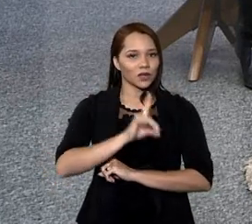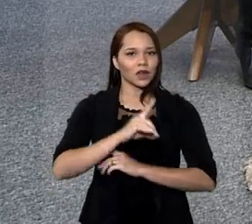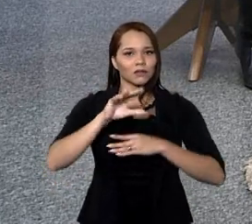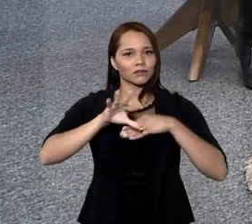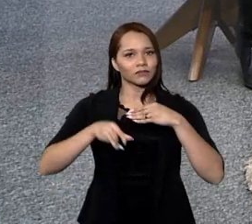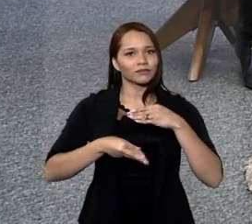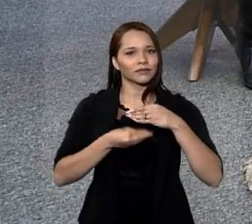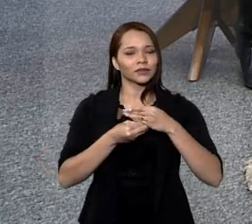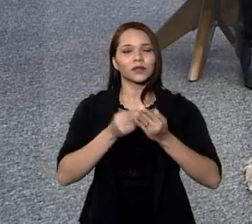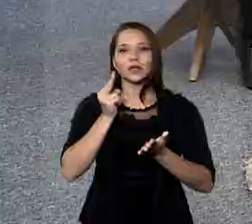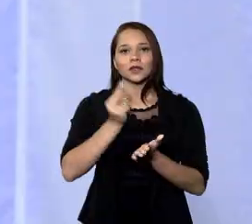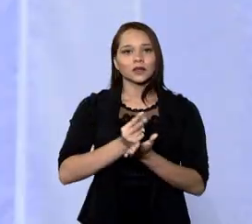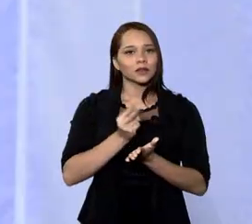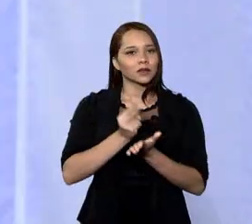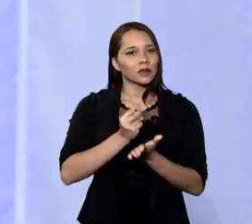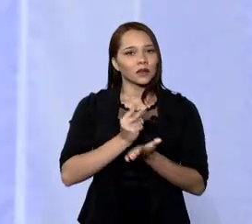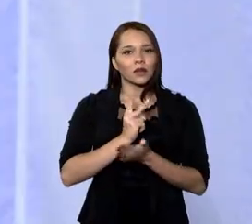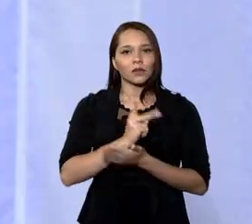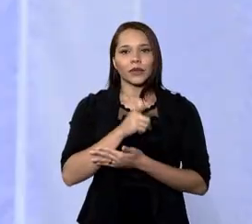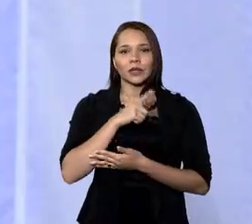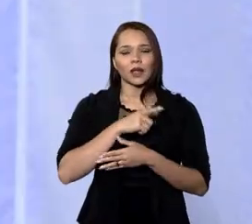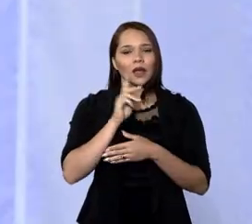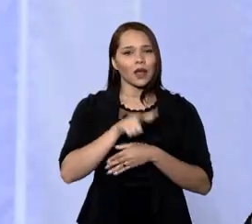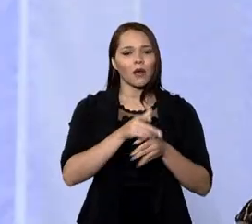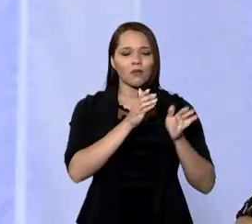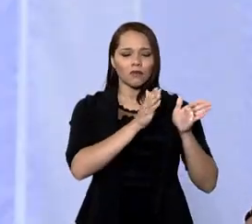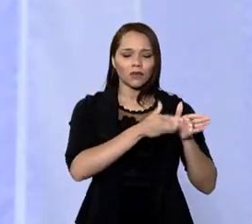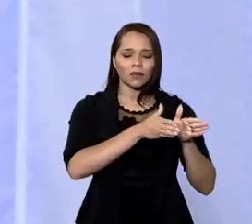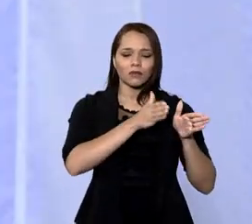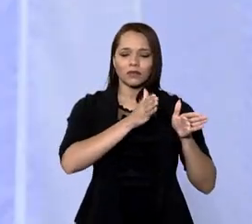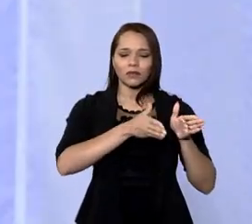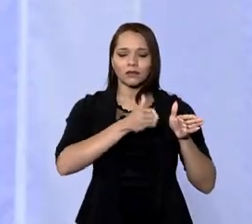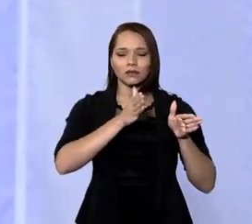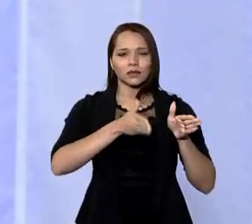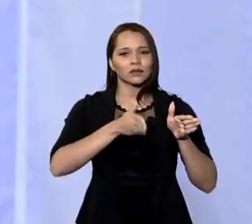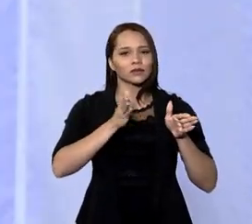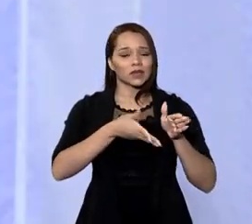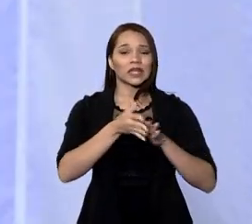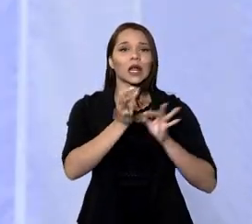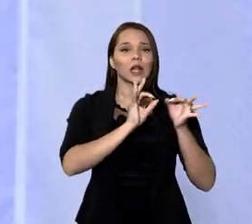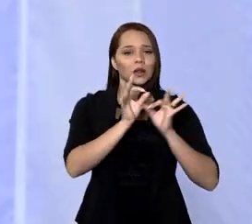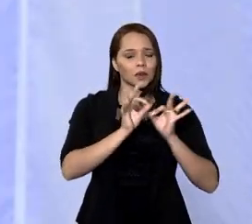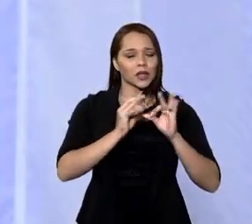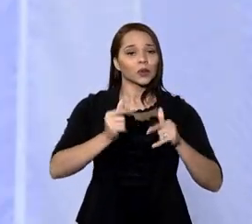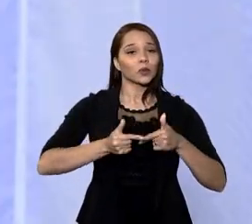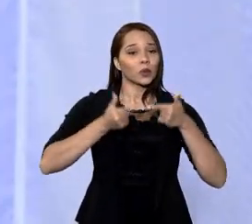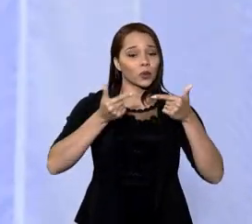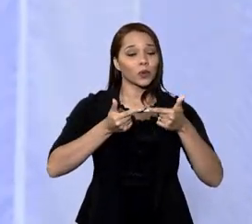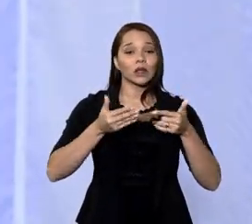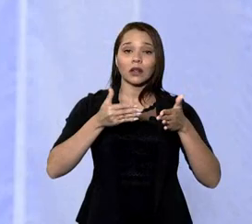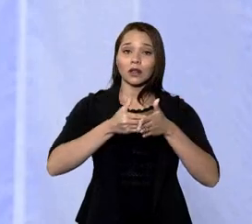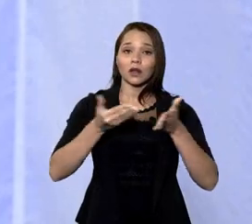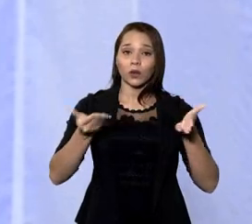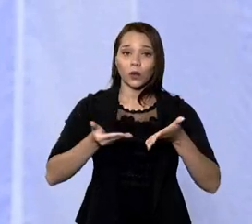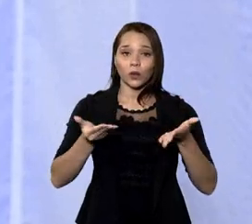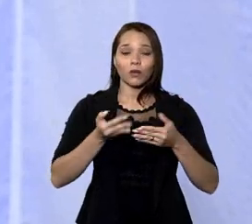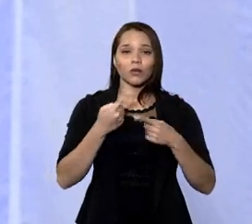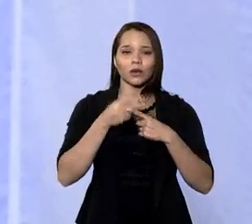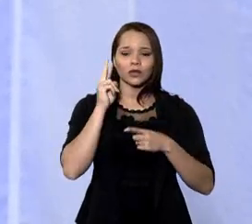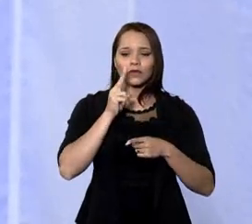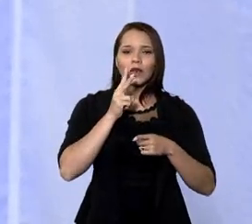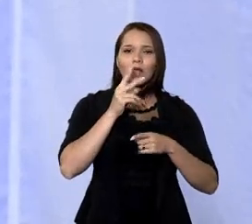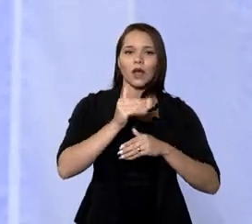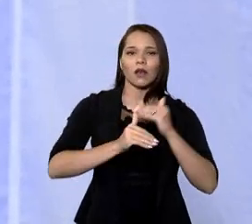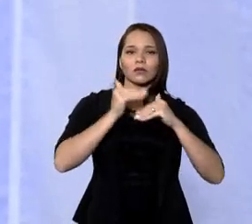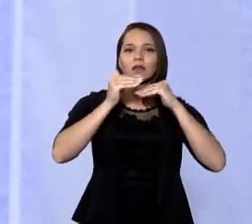nossos direitos e implementação ela tá sempre é um processo é em construção em luta até hoje porque a gente